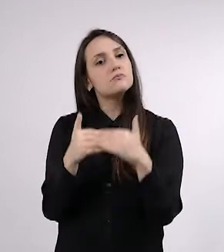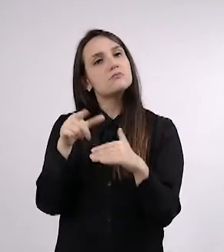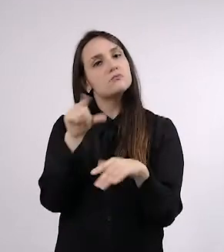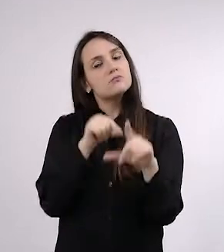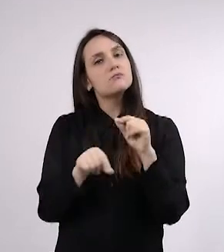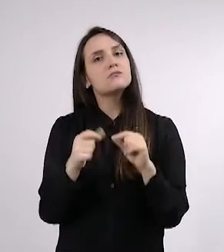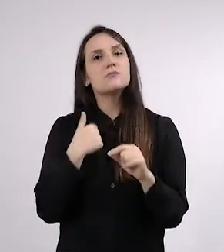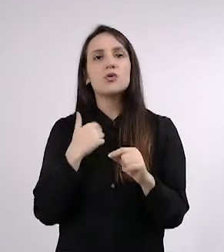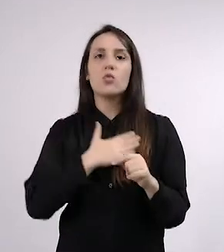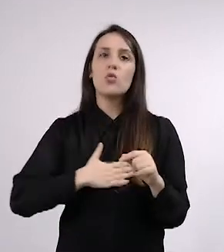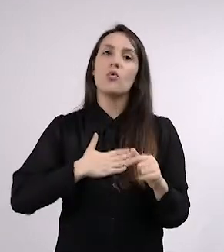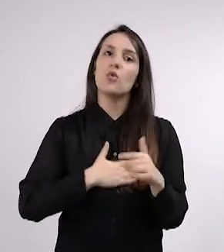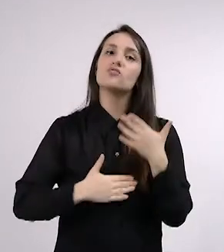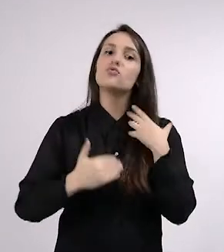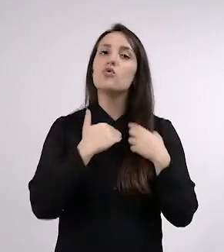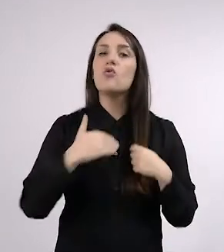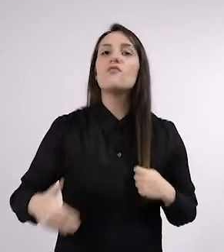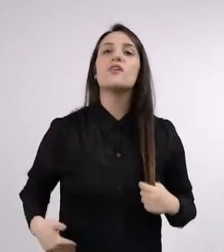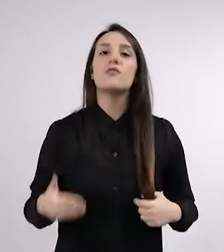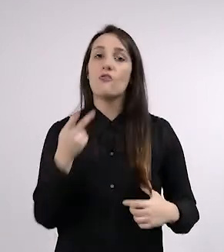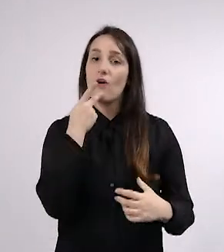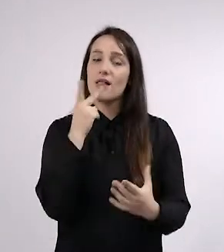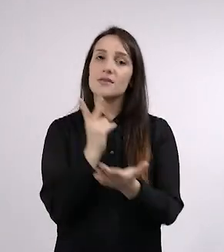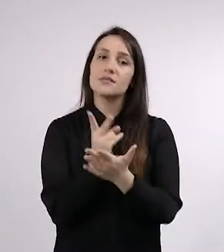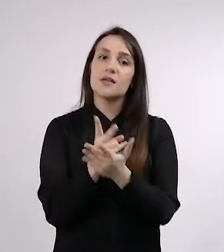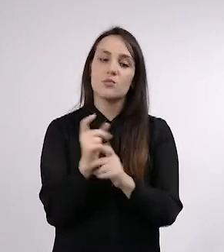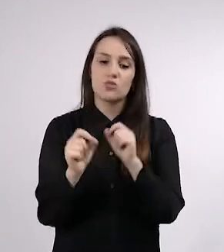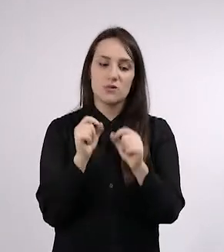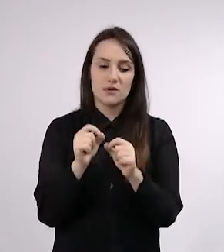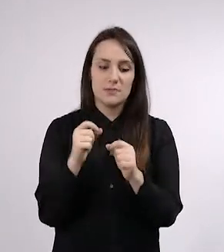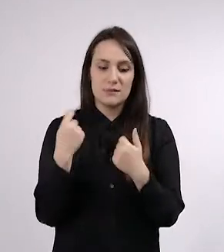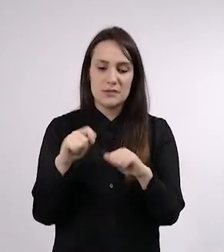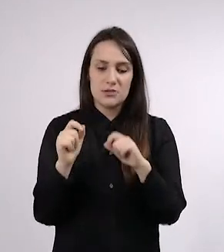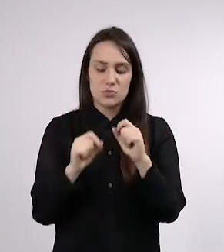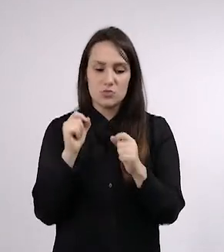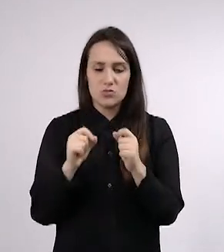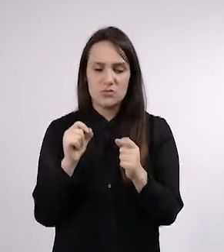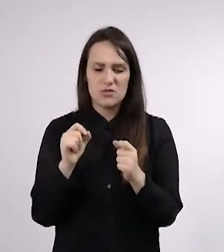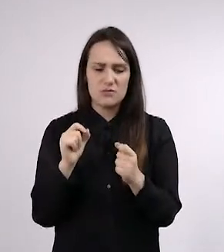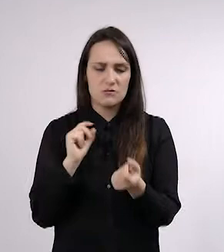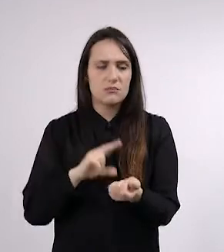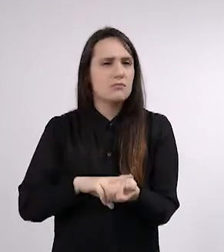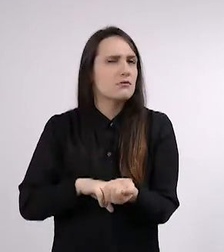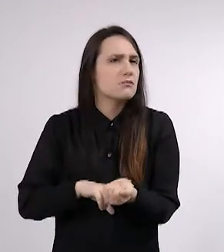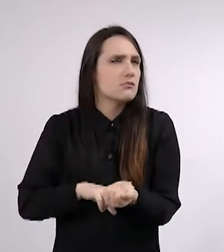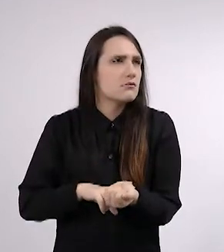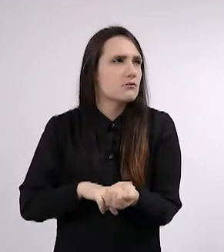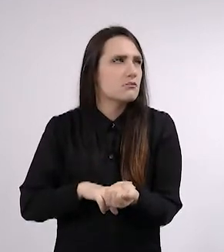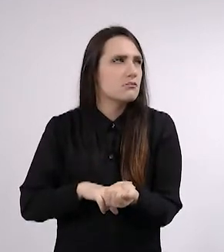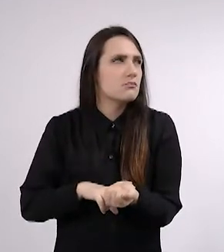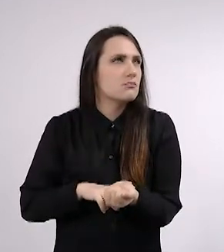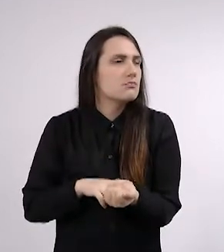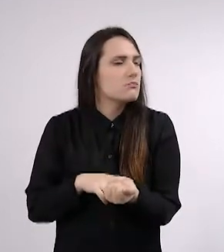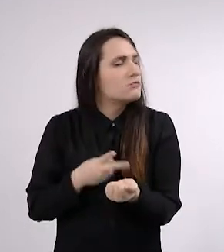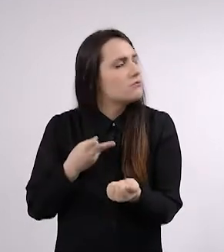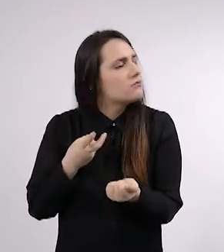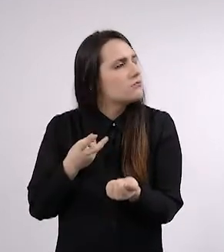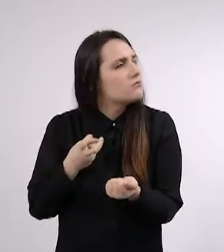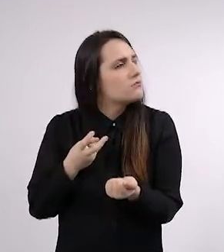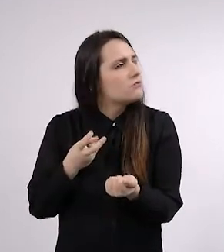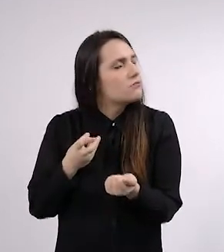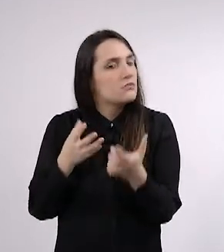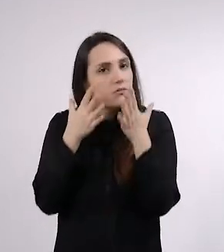Eu gosto muito de uma expressão que o governo ele tem que ter dedo no pulso da crise. né? Pegar todos os indicadores, olhar, e a gente faz